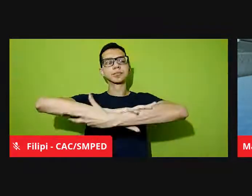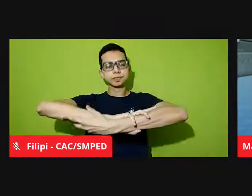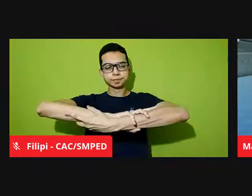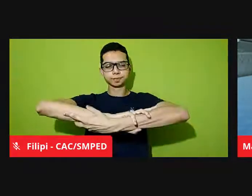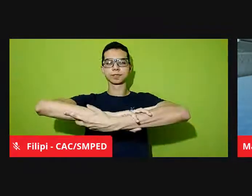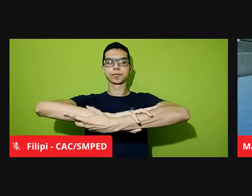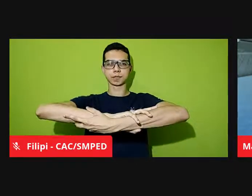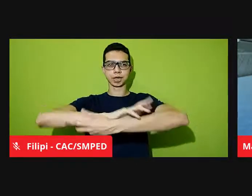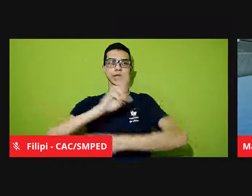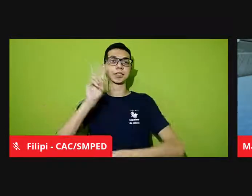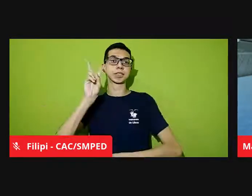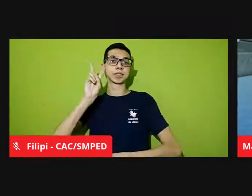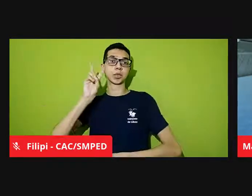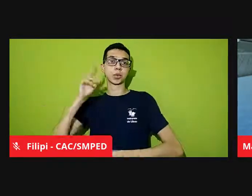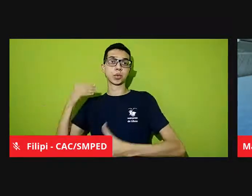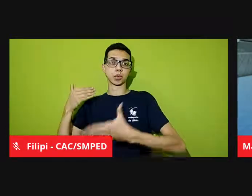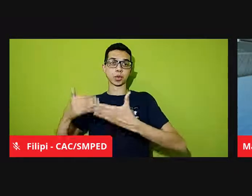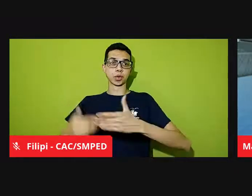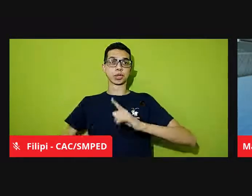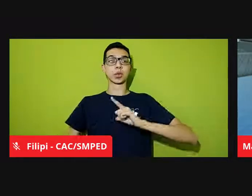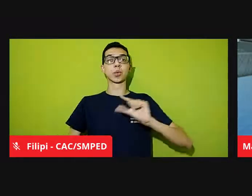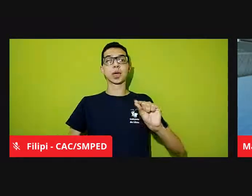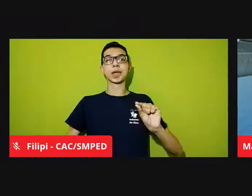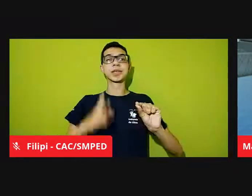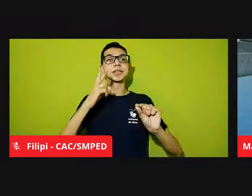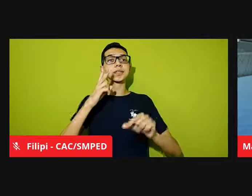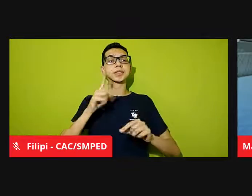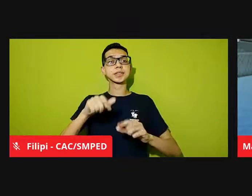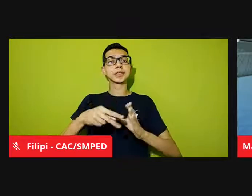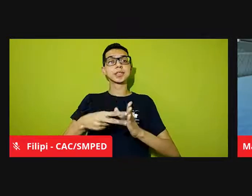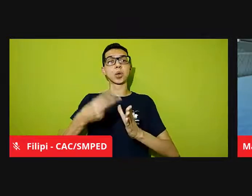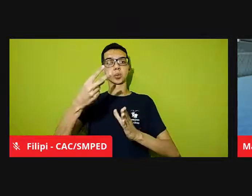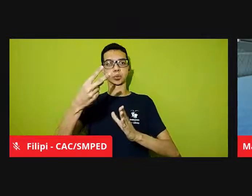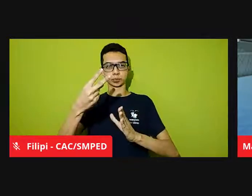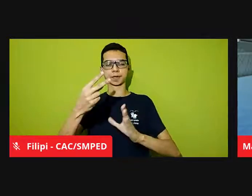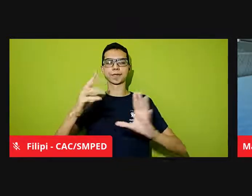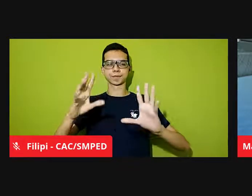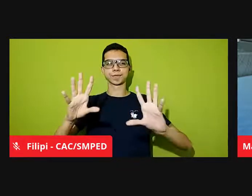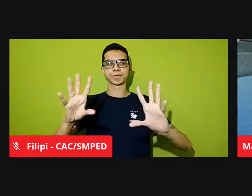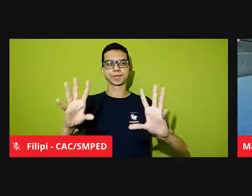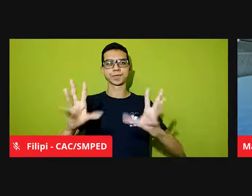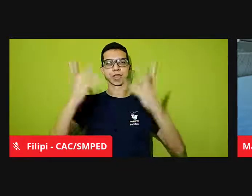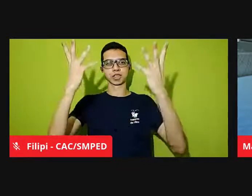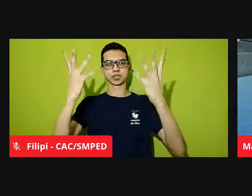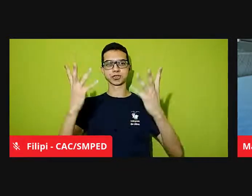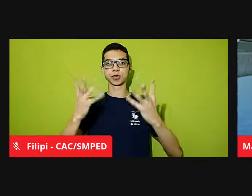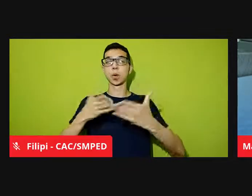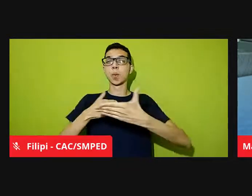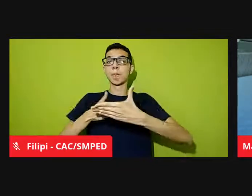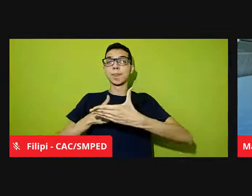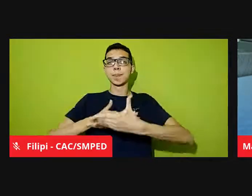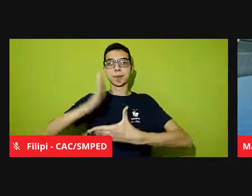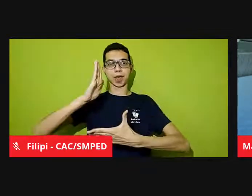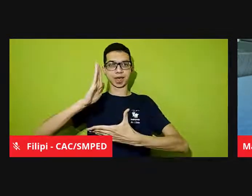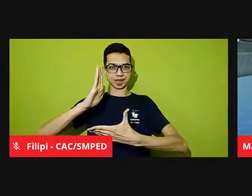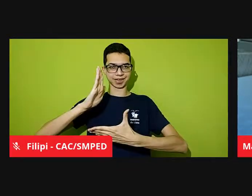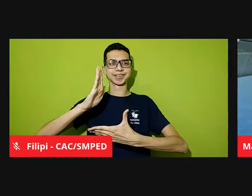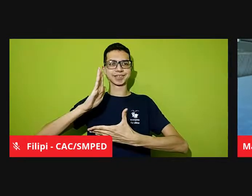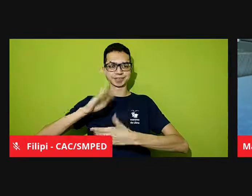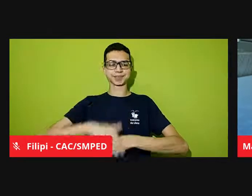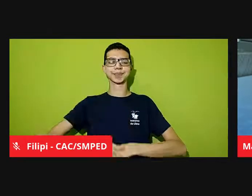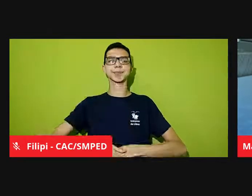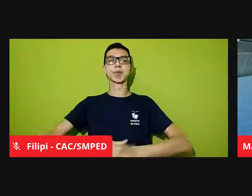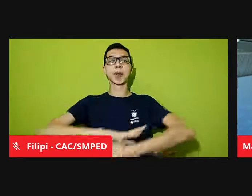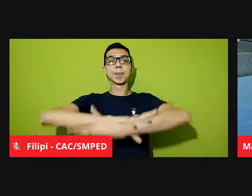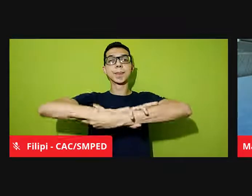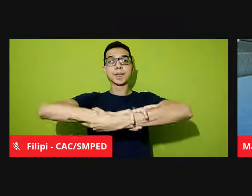exemplo, acontecendo a segunda edição do Festival Sem Barreiras, que nasceu dessa parceria com a